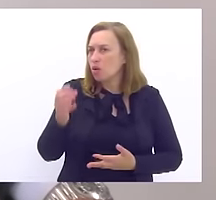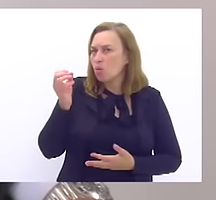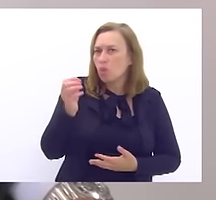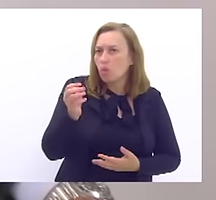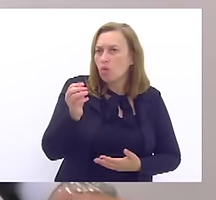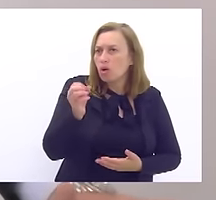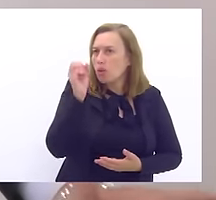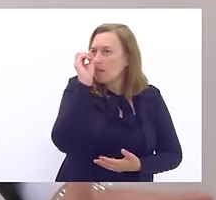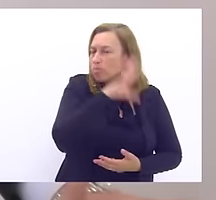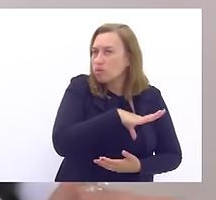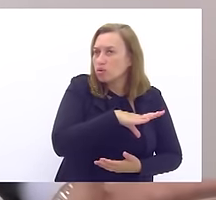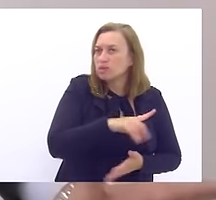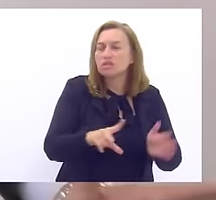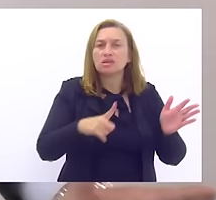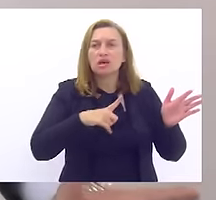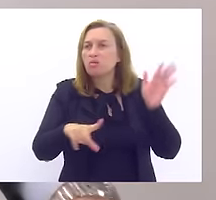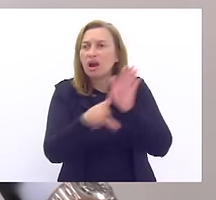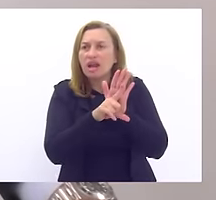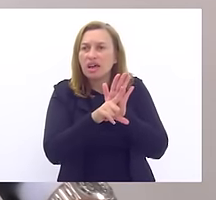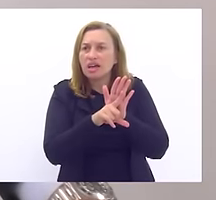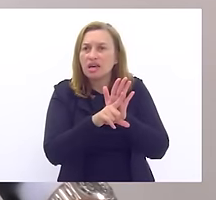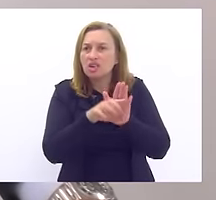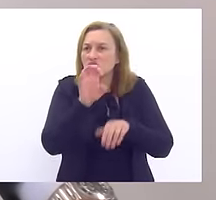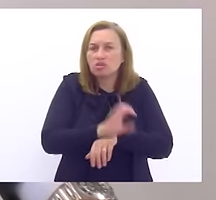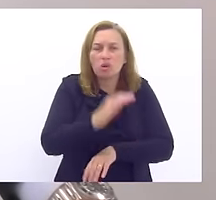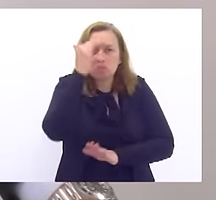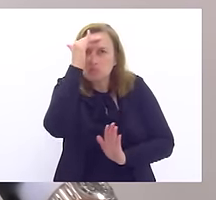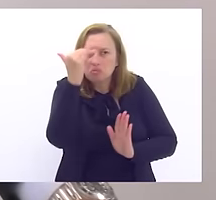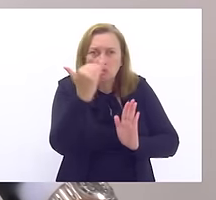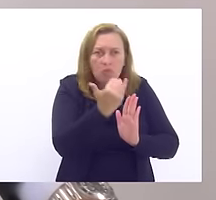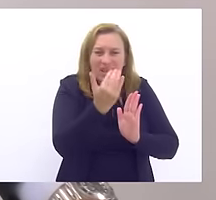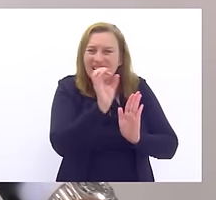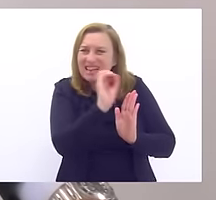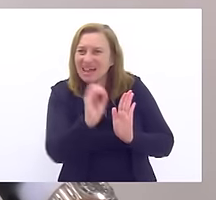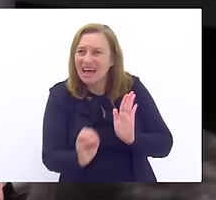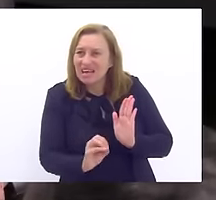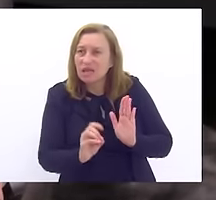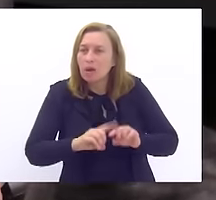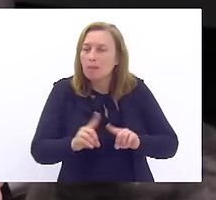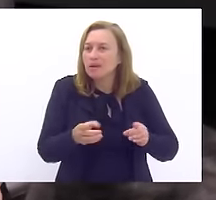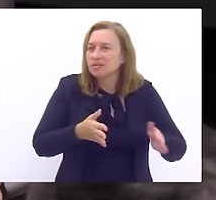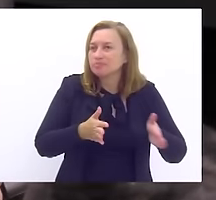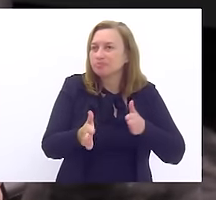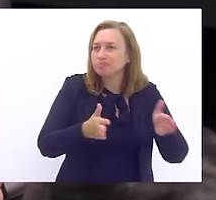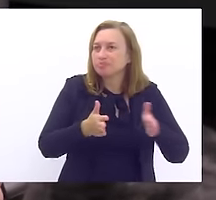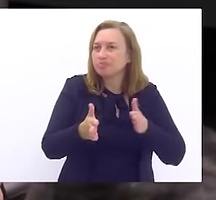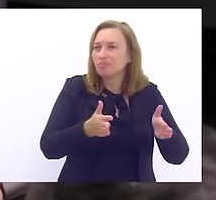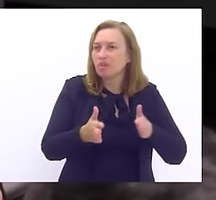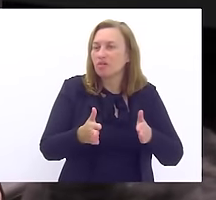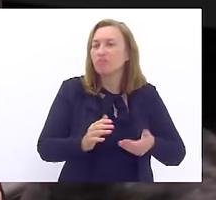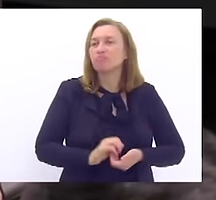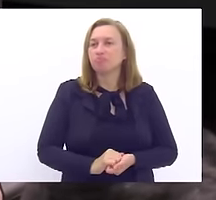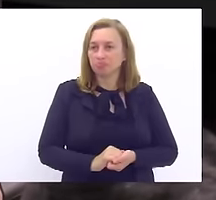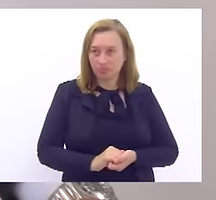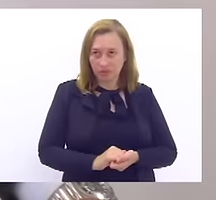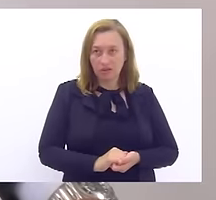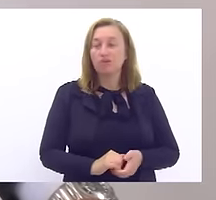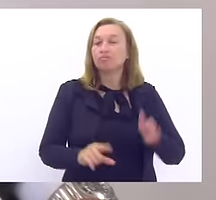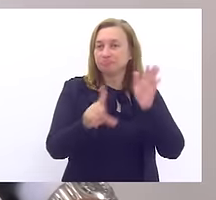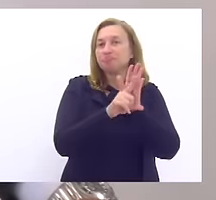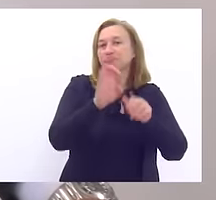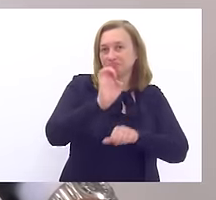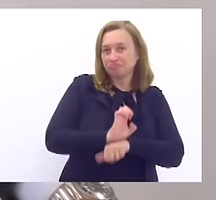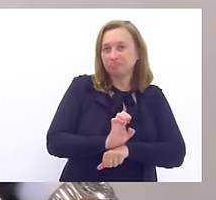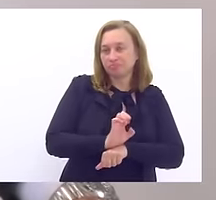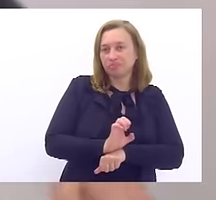tem uma lei estadual que vocês não respeitam sim mas a dupla a um duplo prazo que a dúvida a uma lei